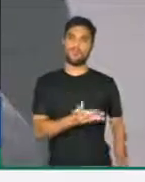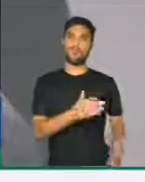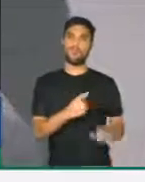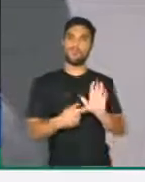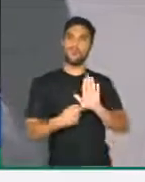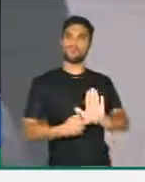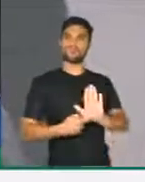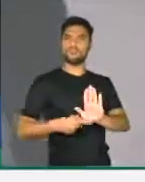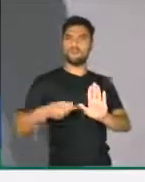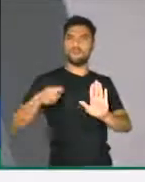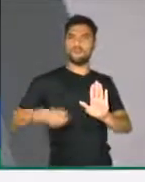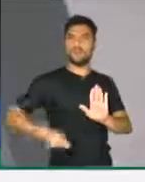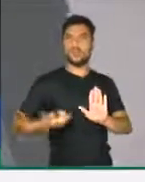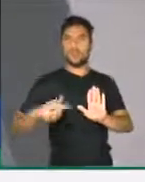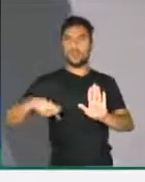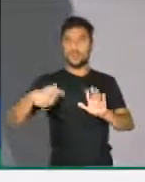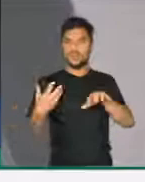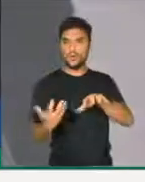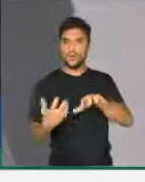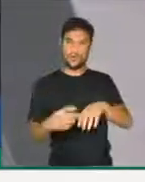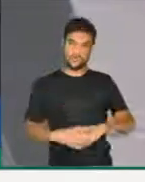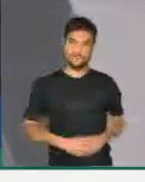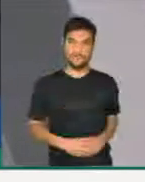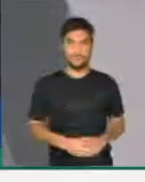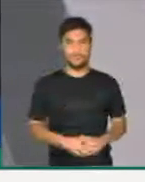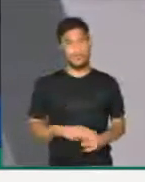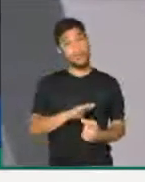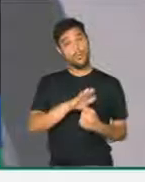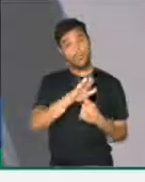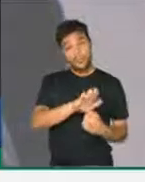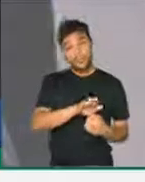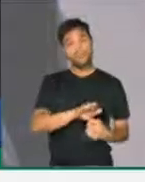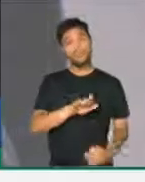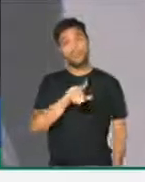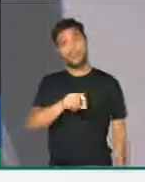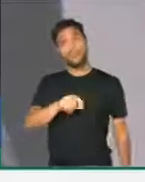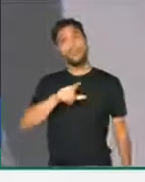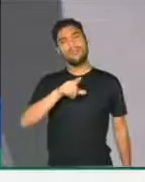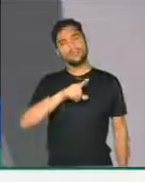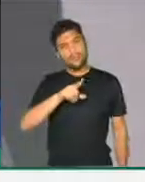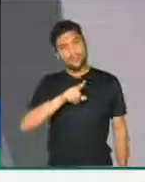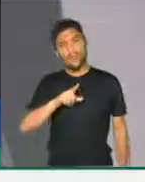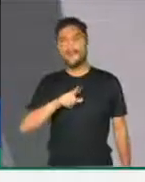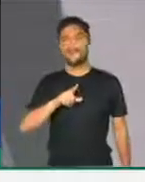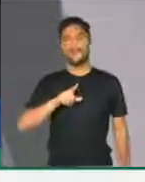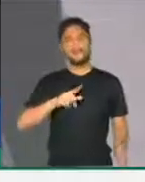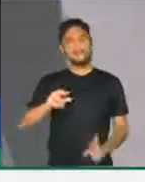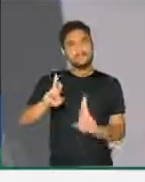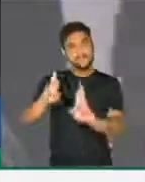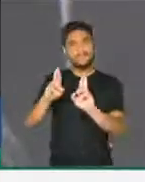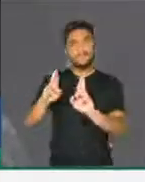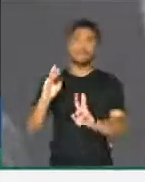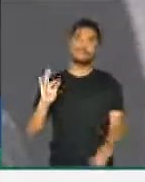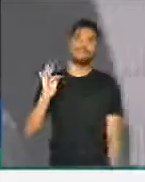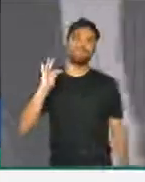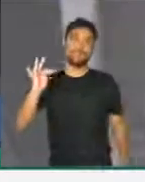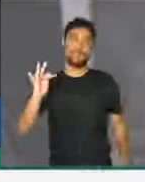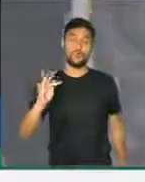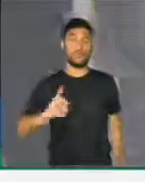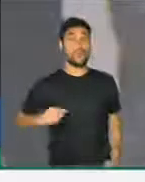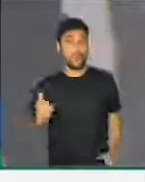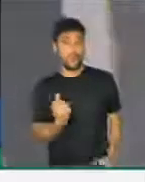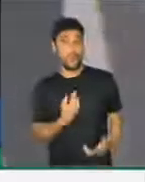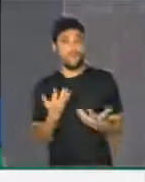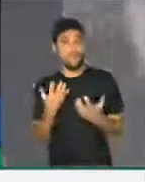posição firme deste Congresso Nacional. Mostrou que há sinais de esperança e que nós podemos